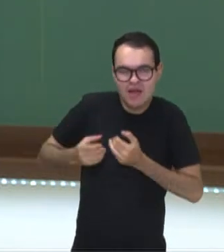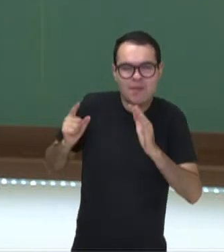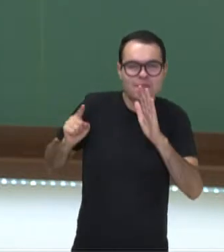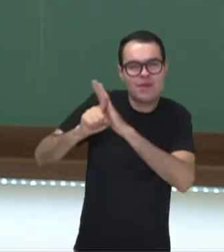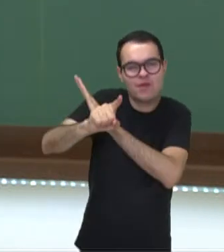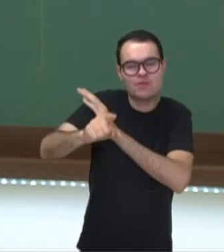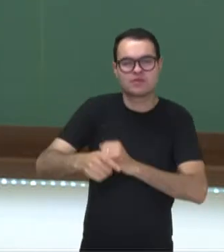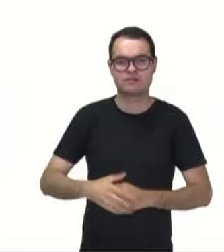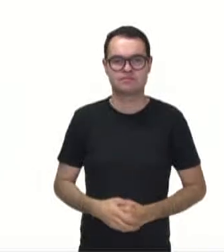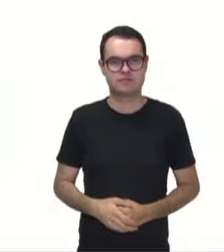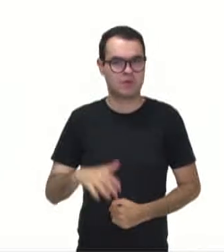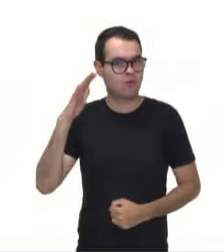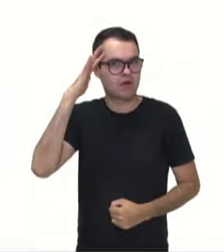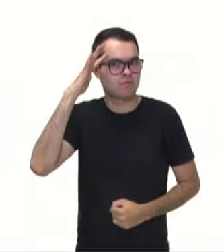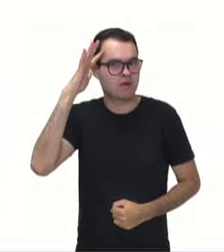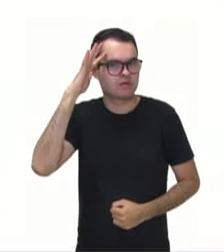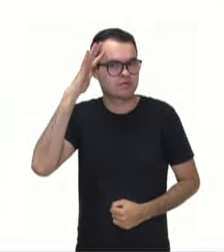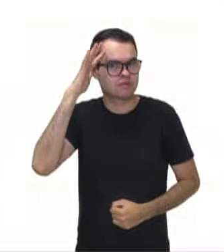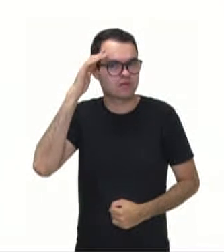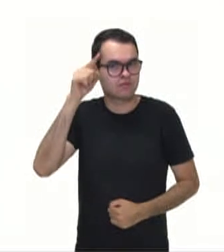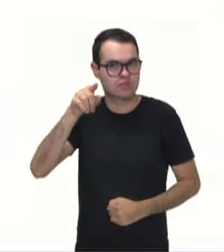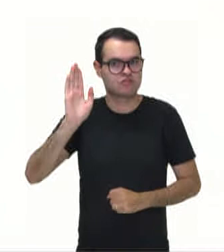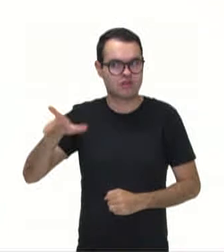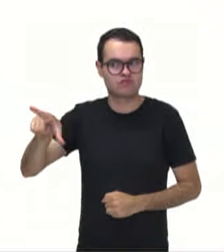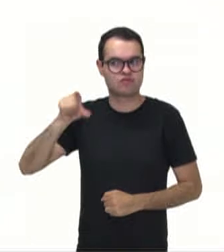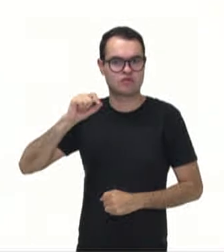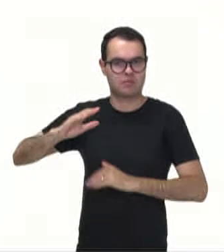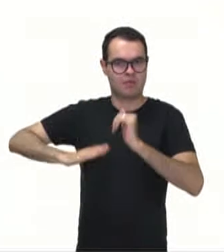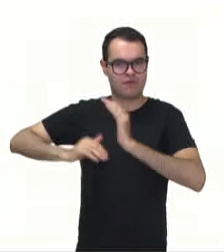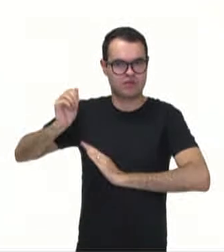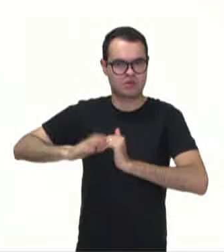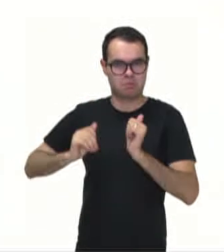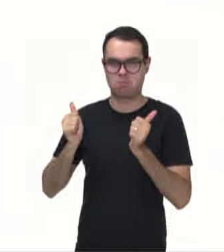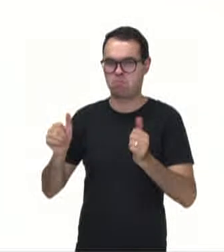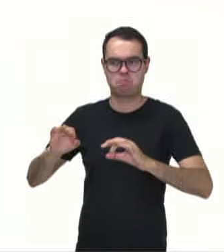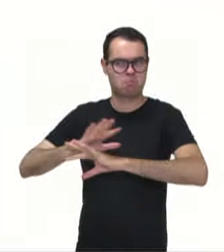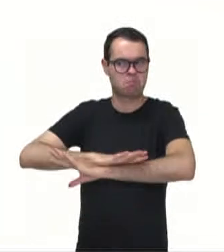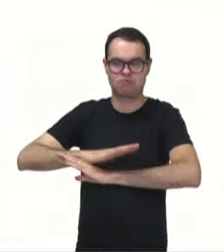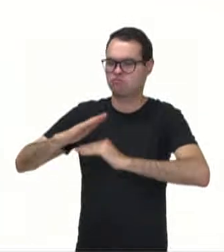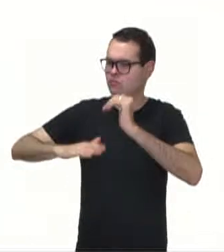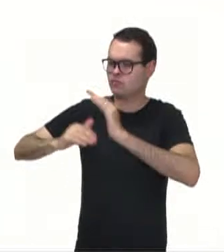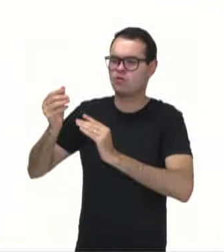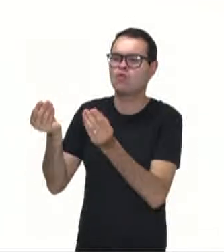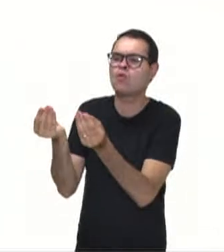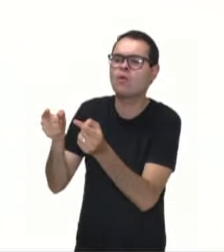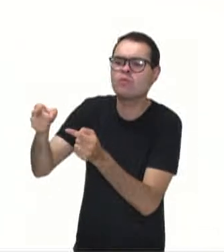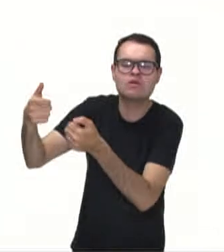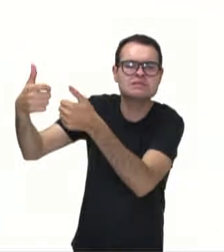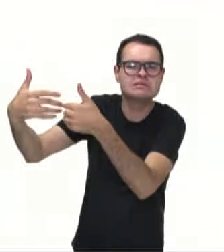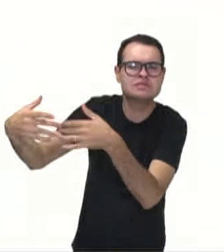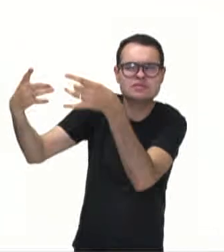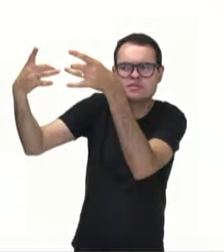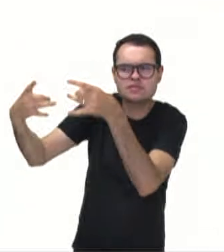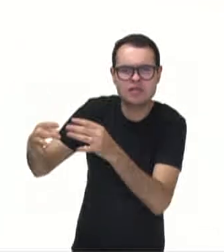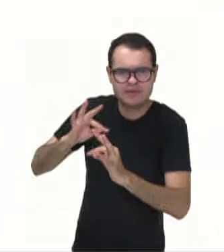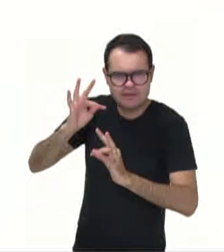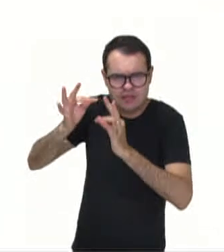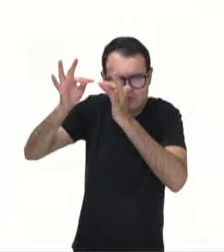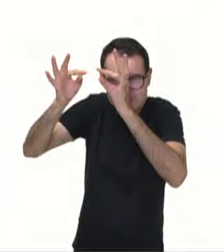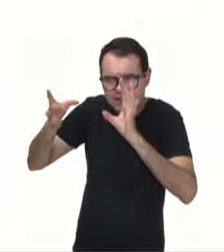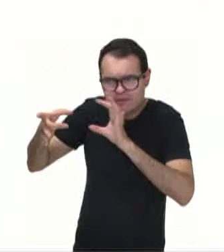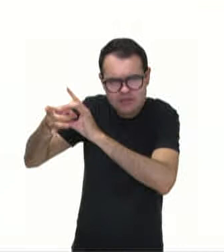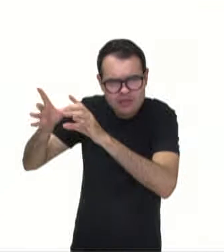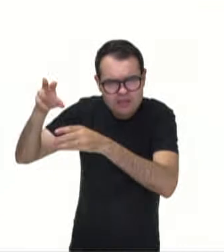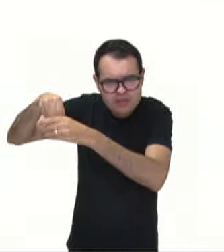pergunta. Imagina que já elegiste uma profissão. Como seria? A tecnologia estaria